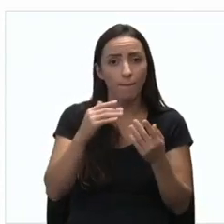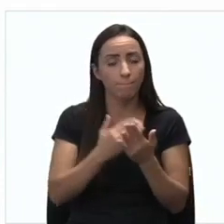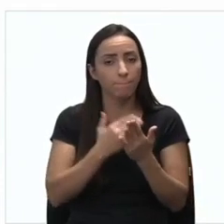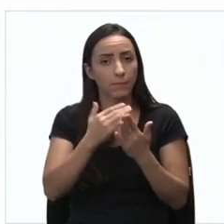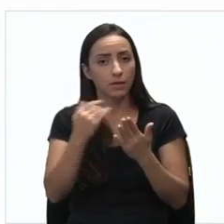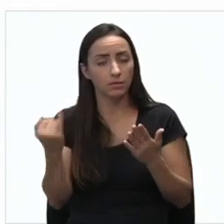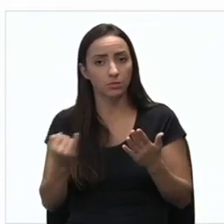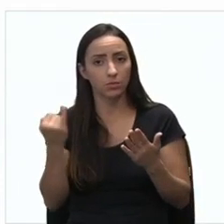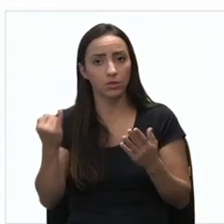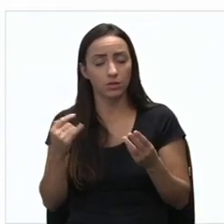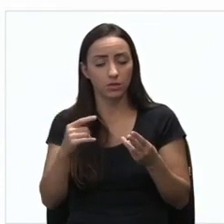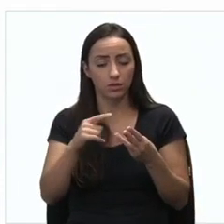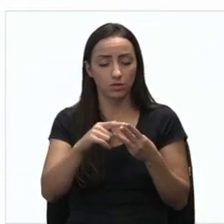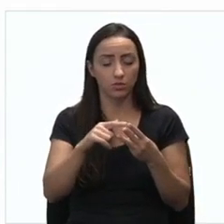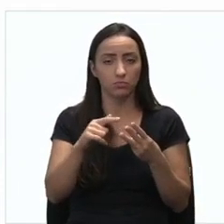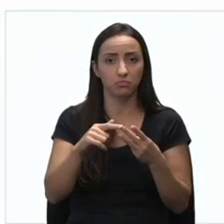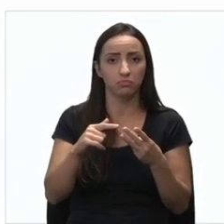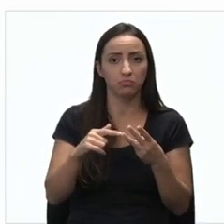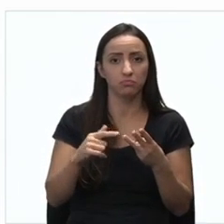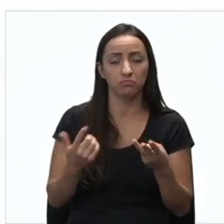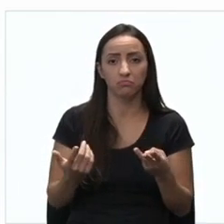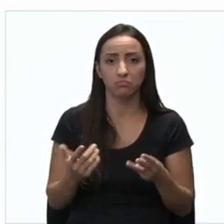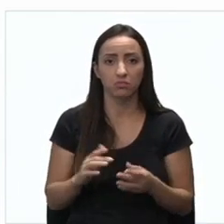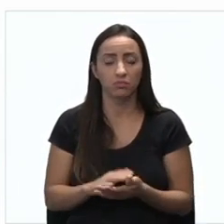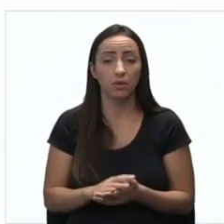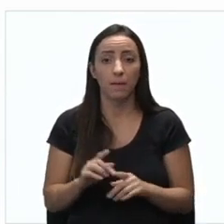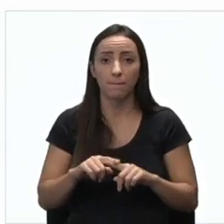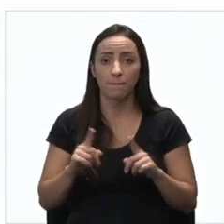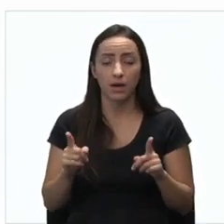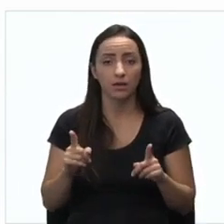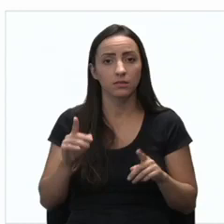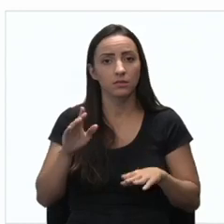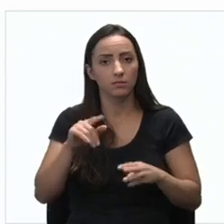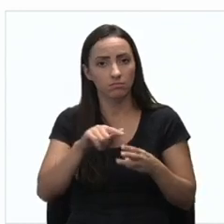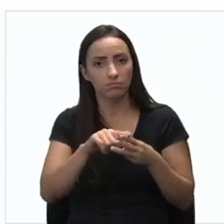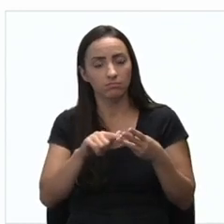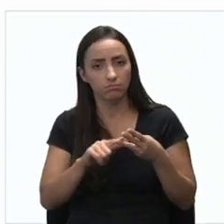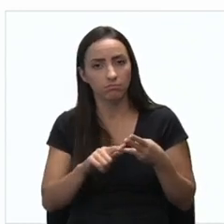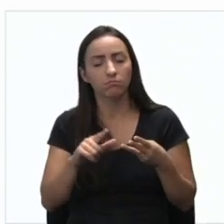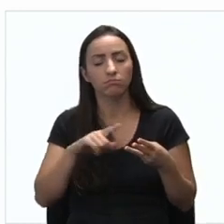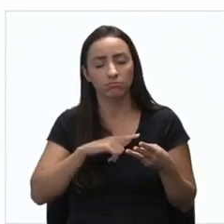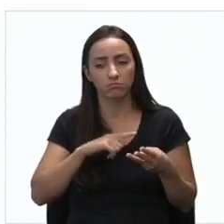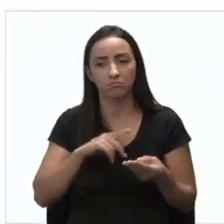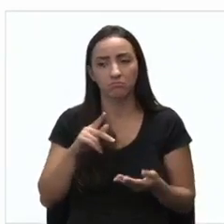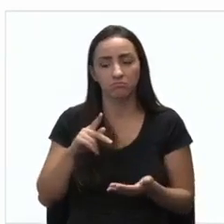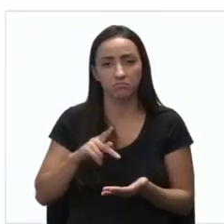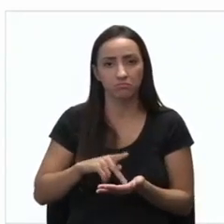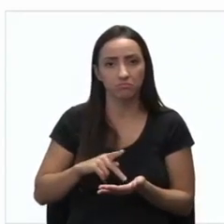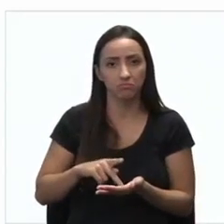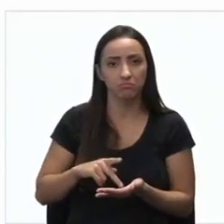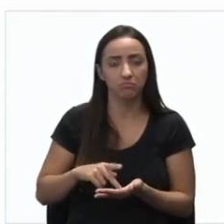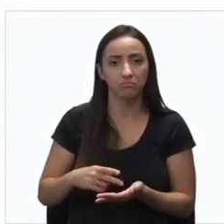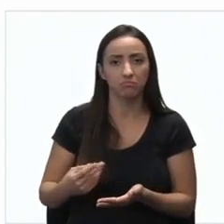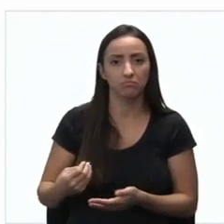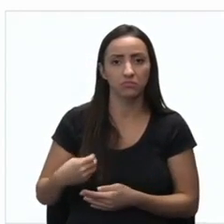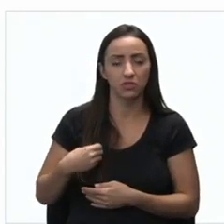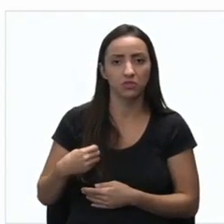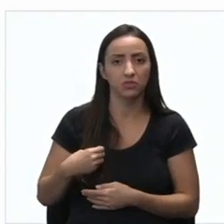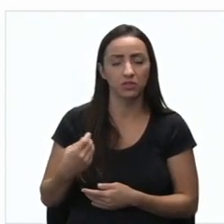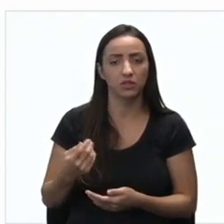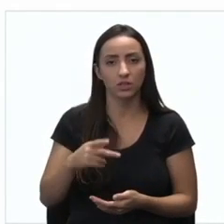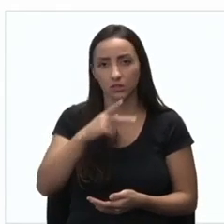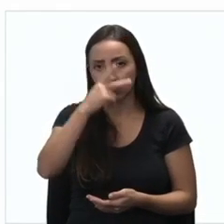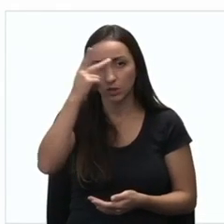sobressai sobre a outra, né, porém as três elas estão presentes aí para determinar essa questão